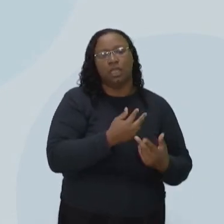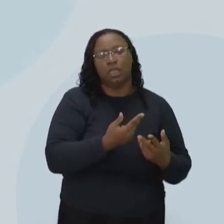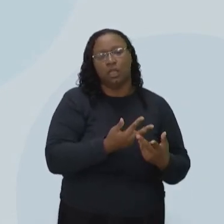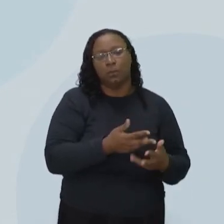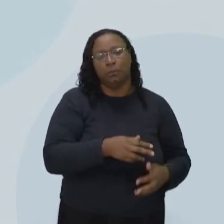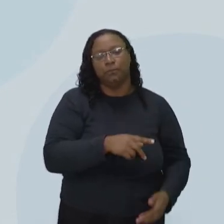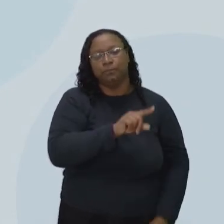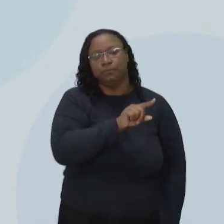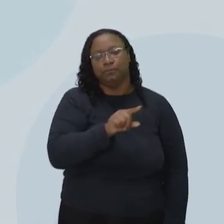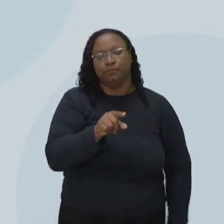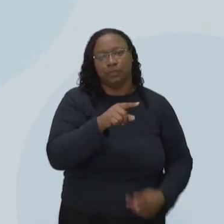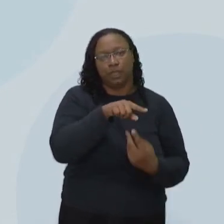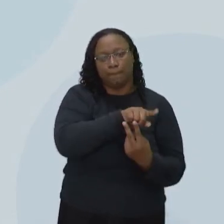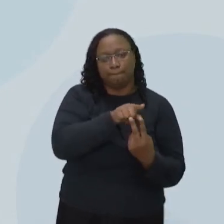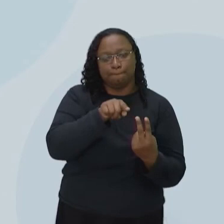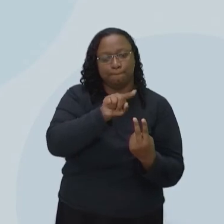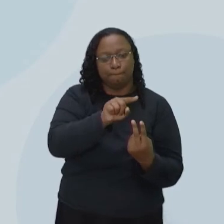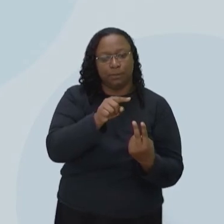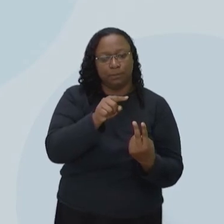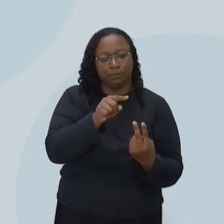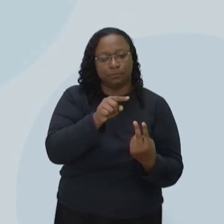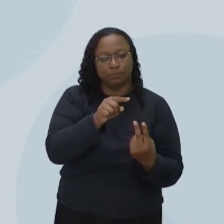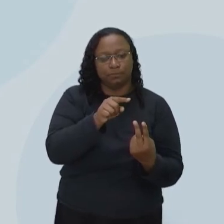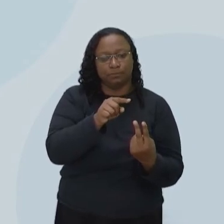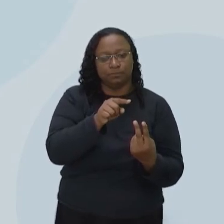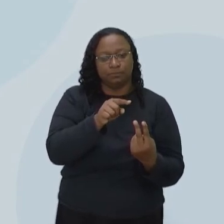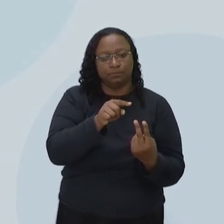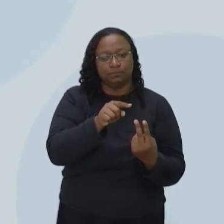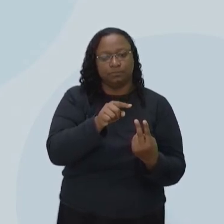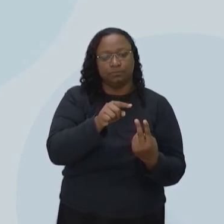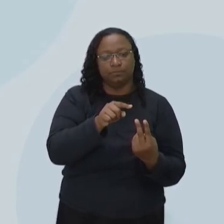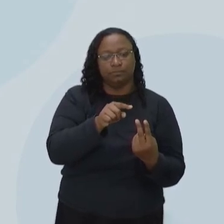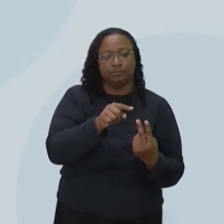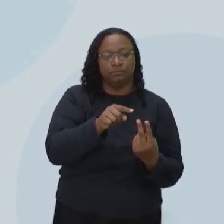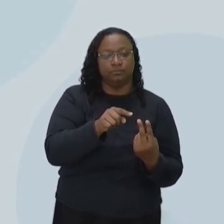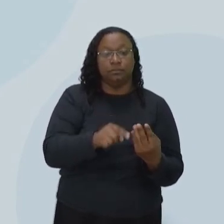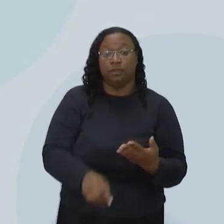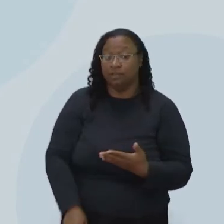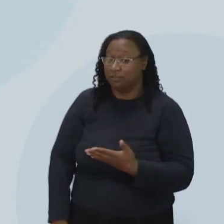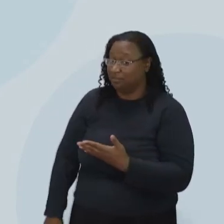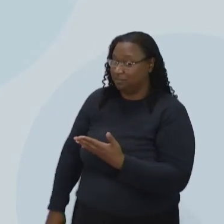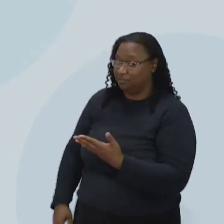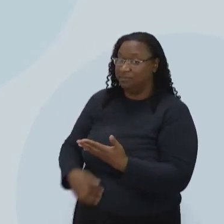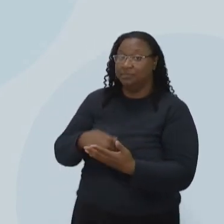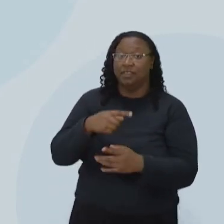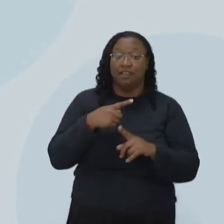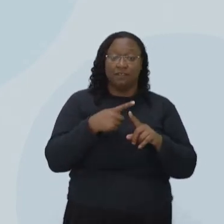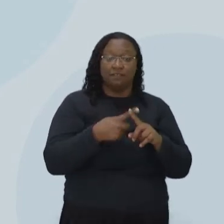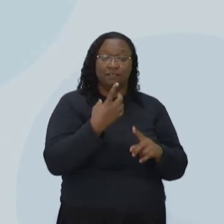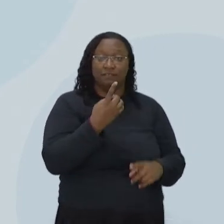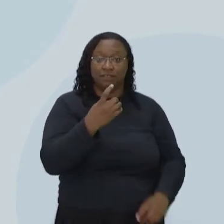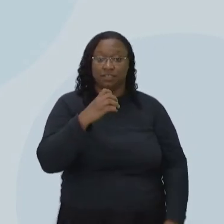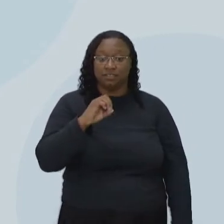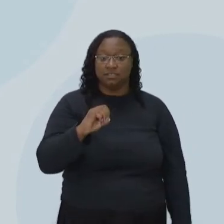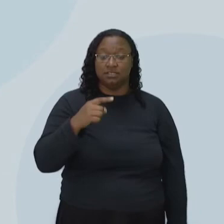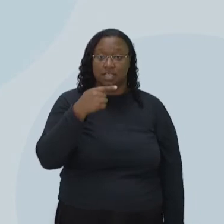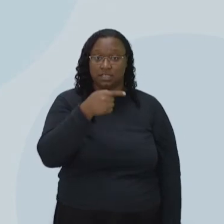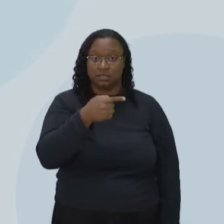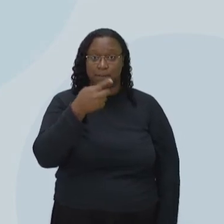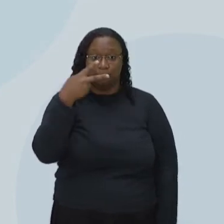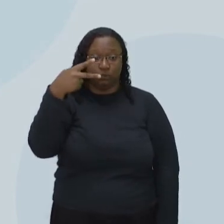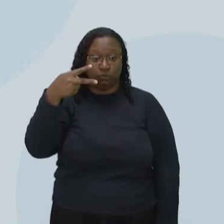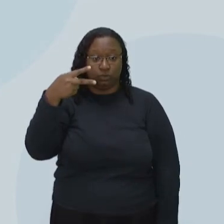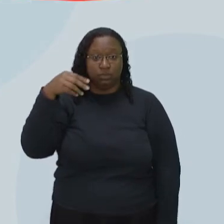2 metros quadrados é a área, né? Então veja, eu calculei a